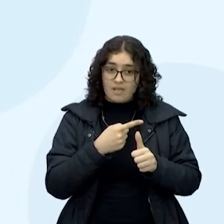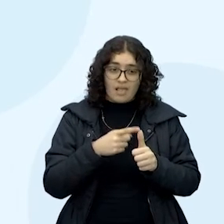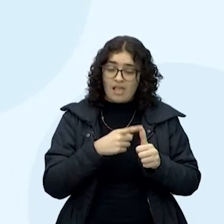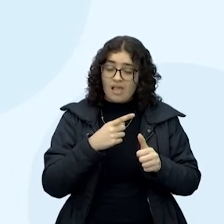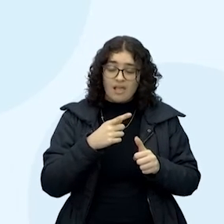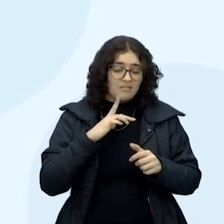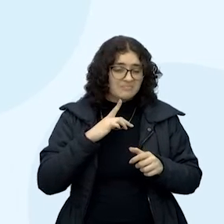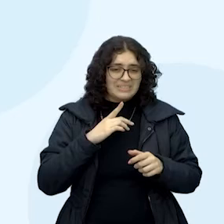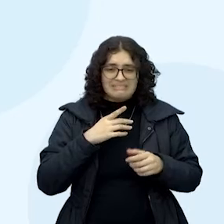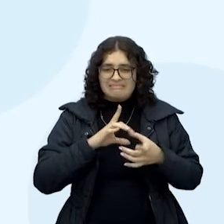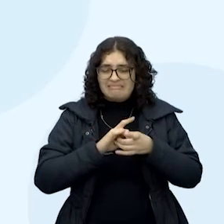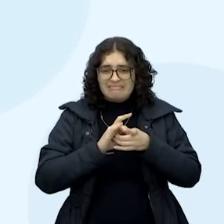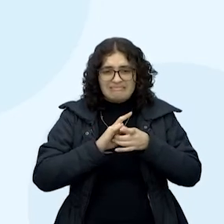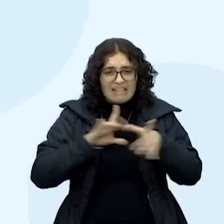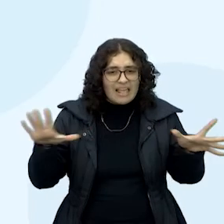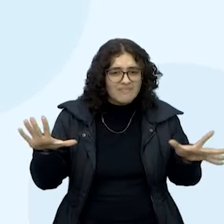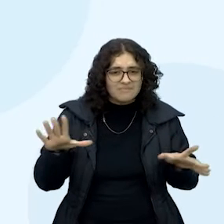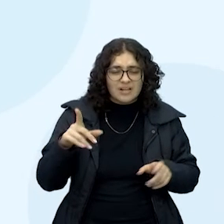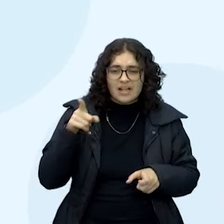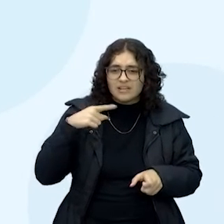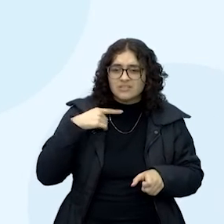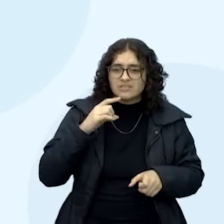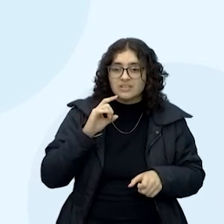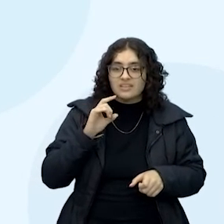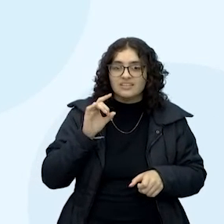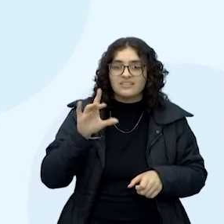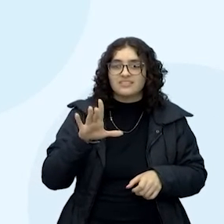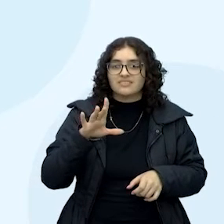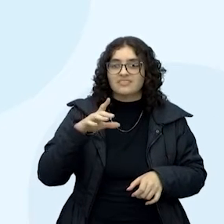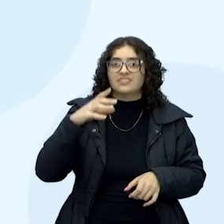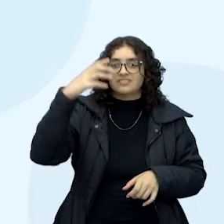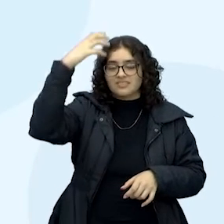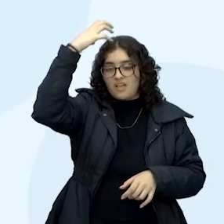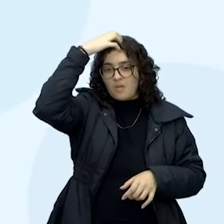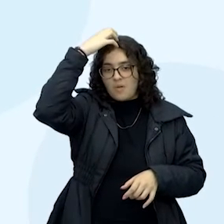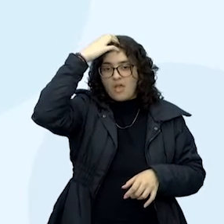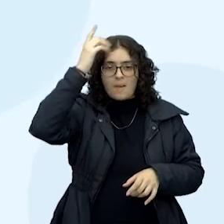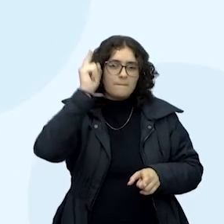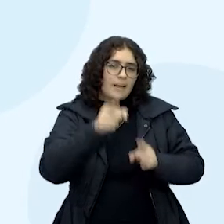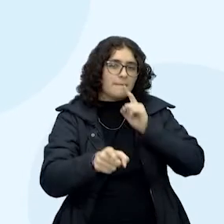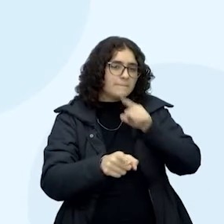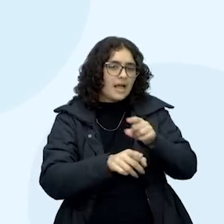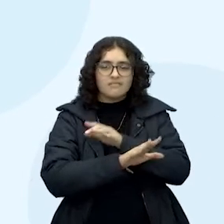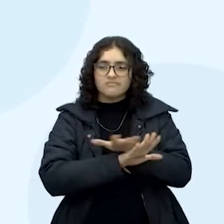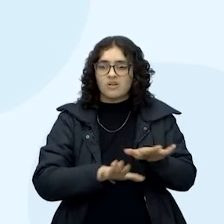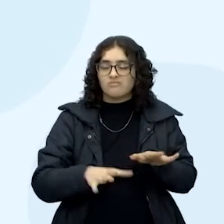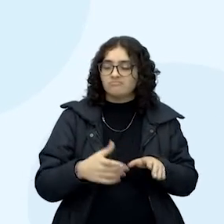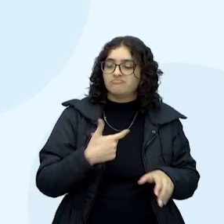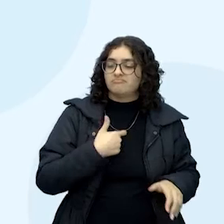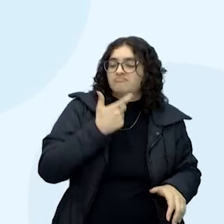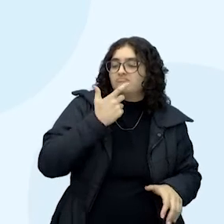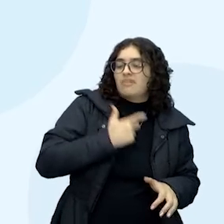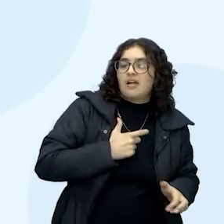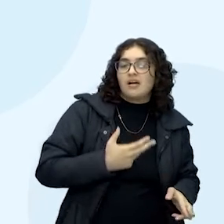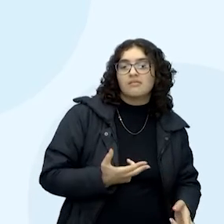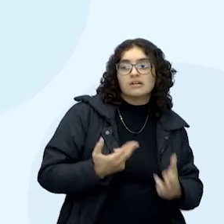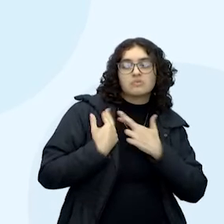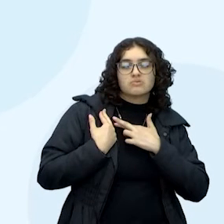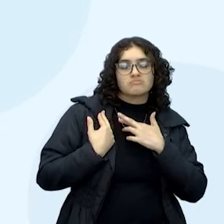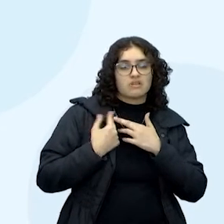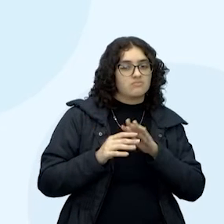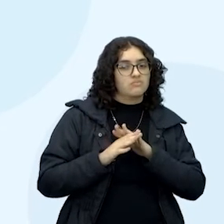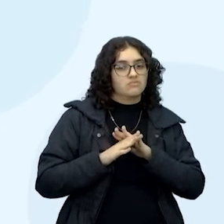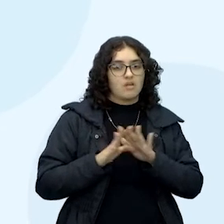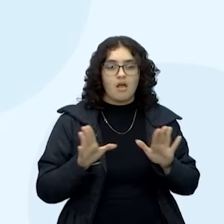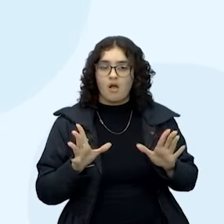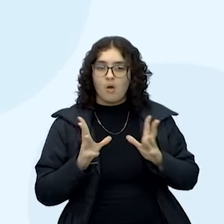ilimitado, no caso, absoluto, que a gente falou nas aulas anteriores. Por exemplo, o rei Luís XIV, que era o rei absolutista,